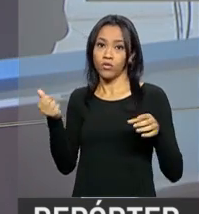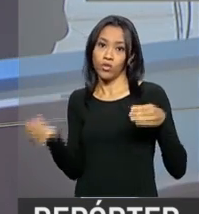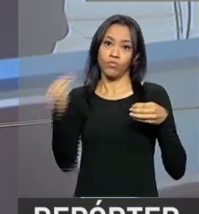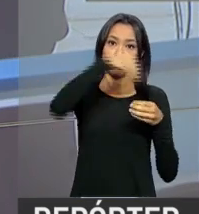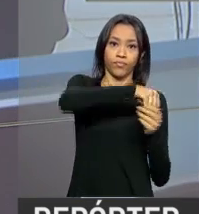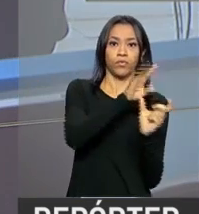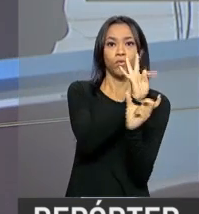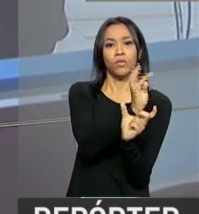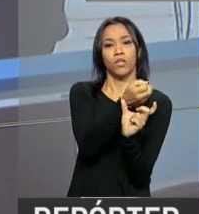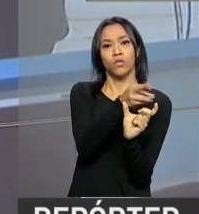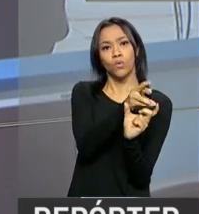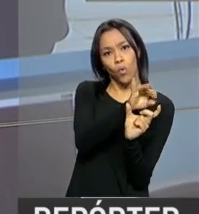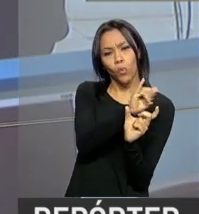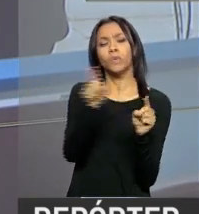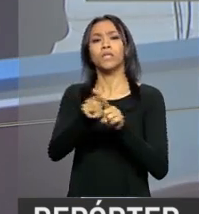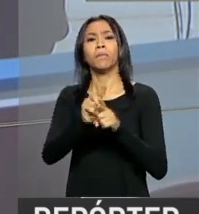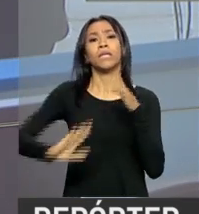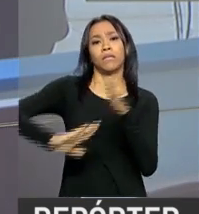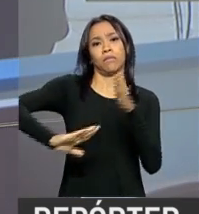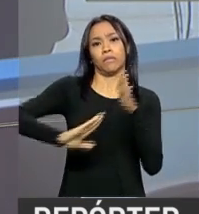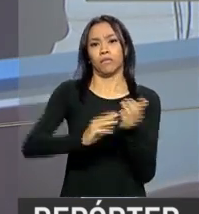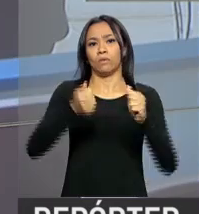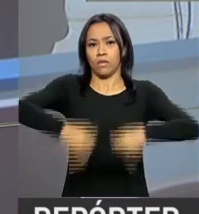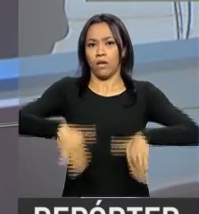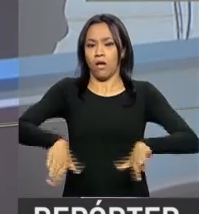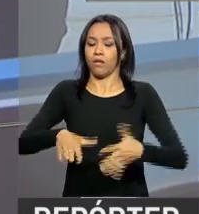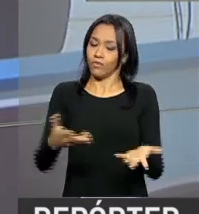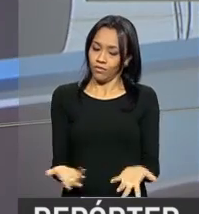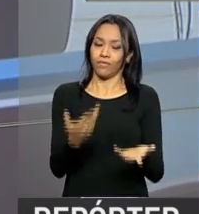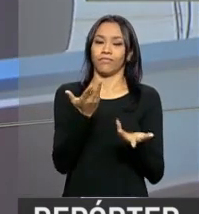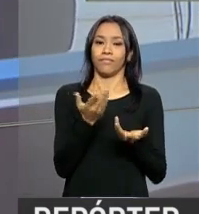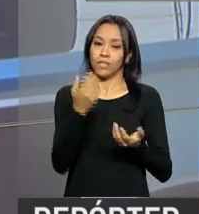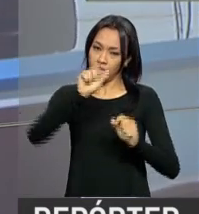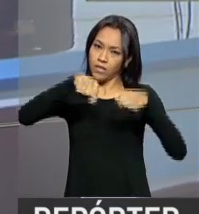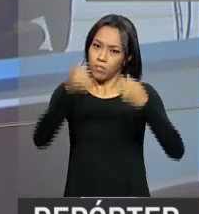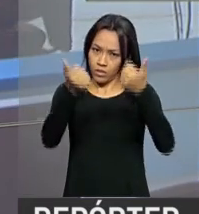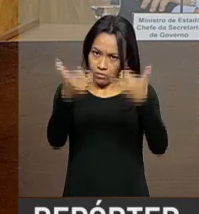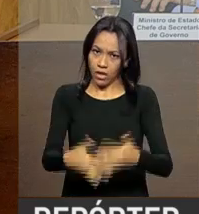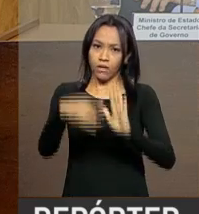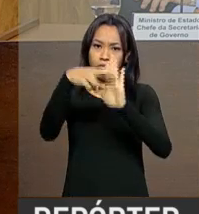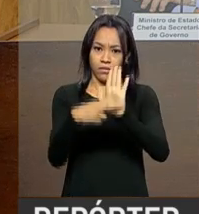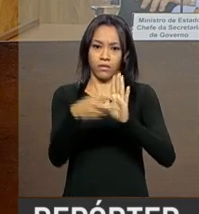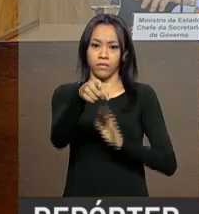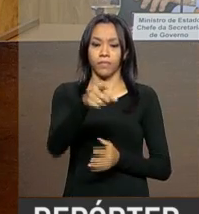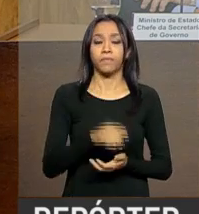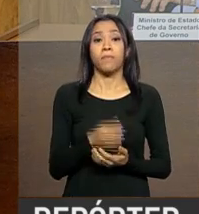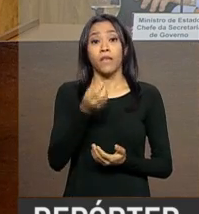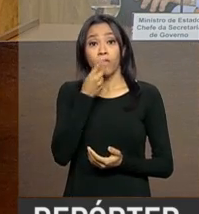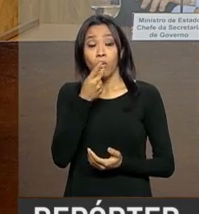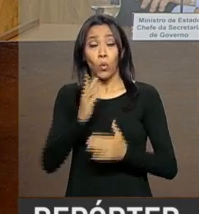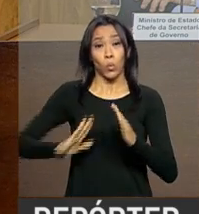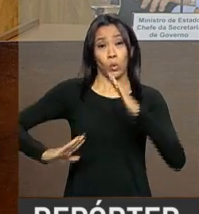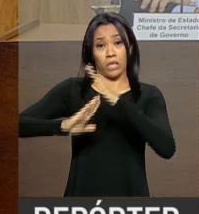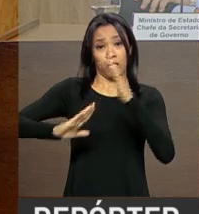a limitação dos gastos públicos. Ministros explicaram as medidas. O estabelecimento de um